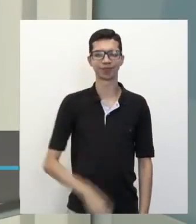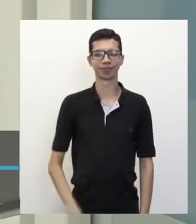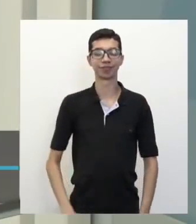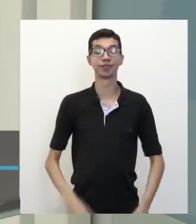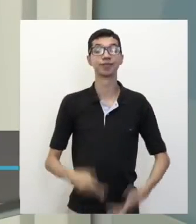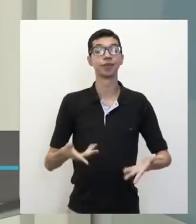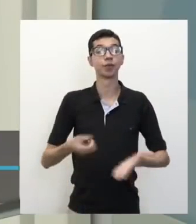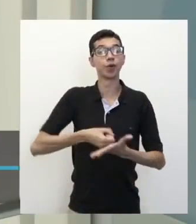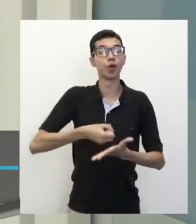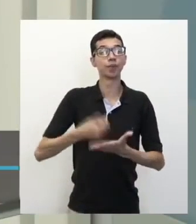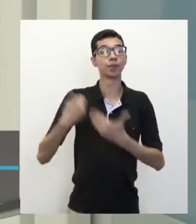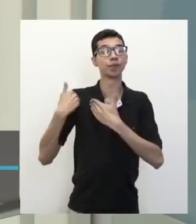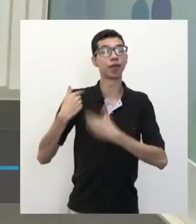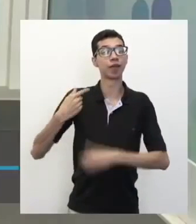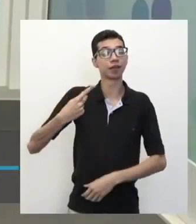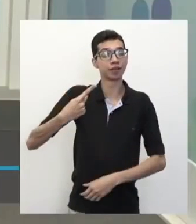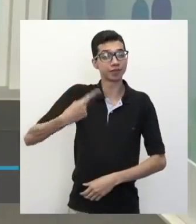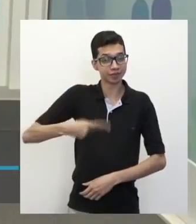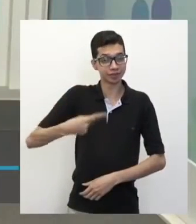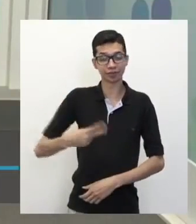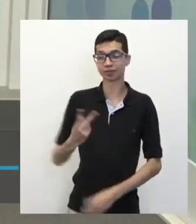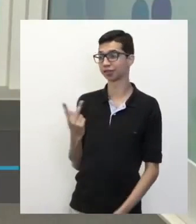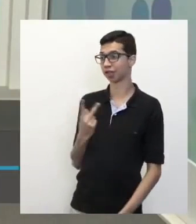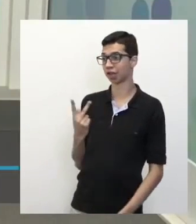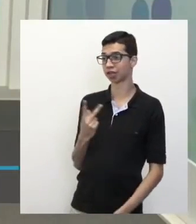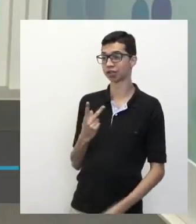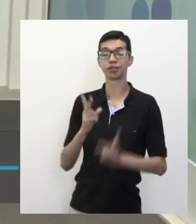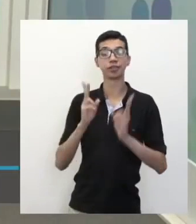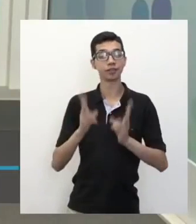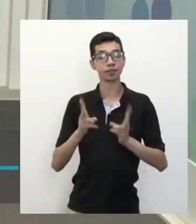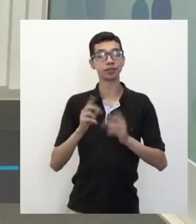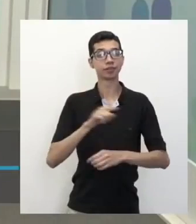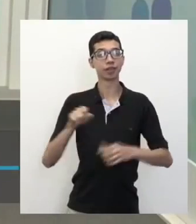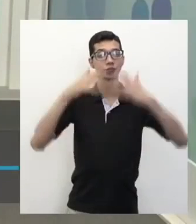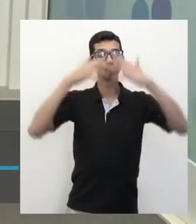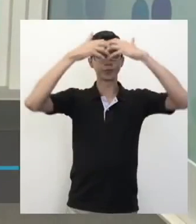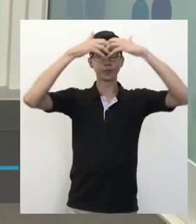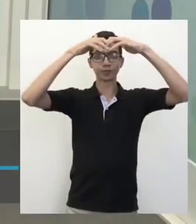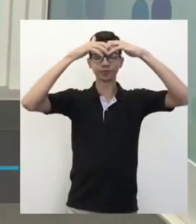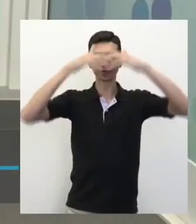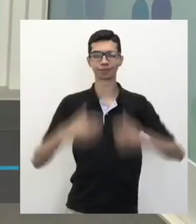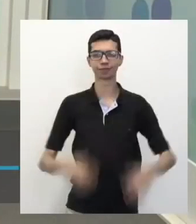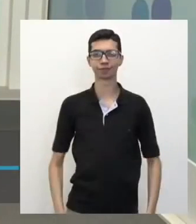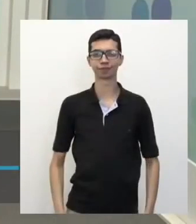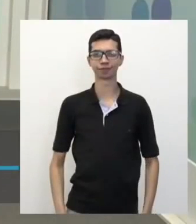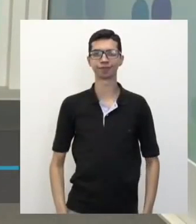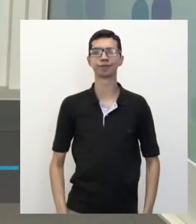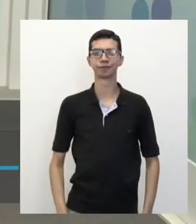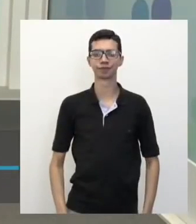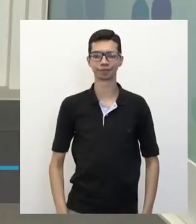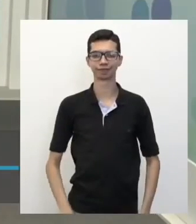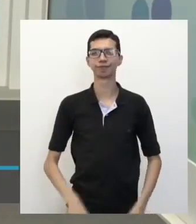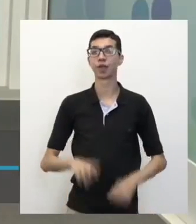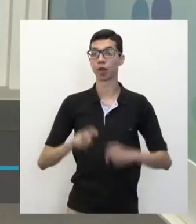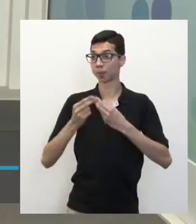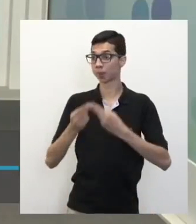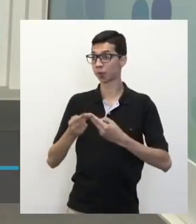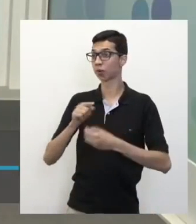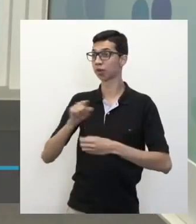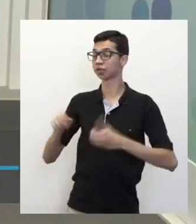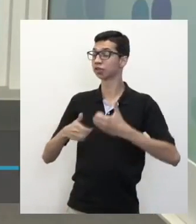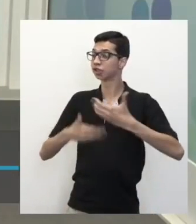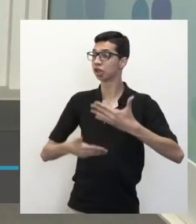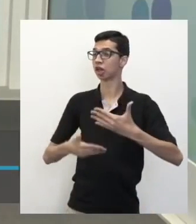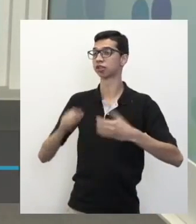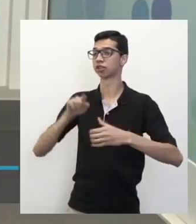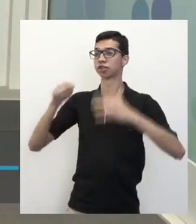de provocar. É a de levar a reflexão, Muito certo? bem. Por isso que estava lá, provocações no chat. Exatamente, não é à toa, né?